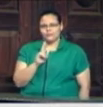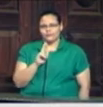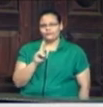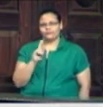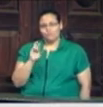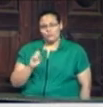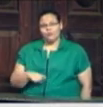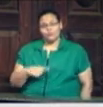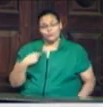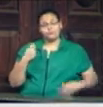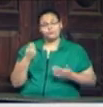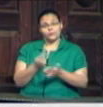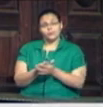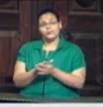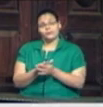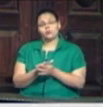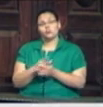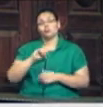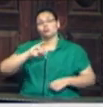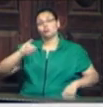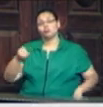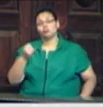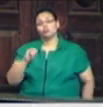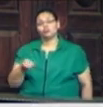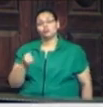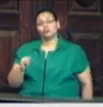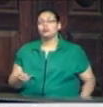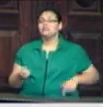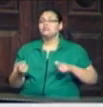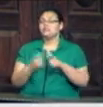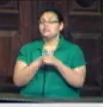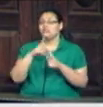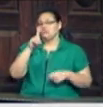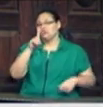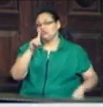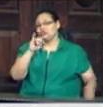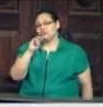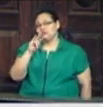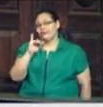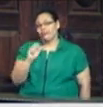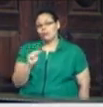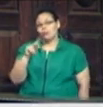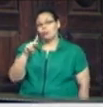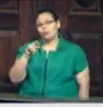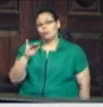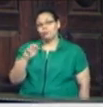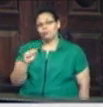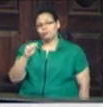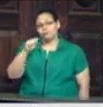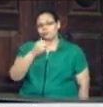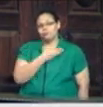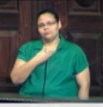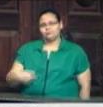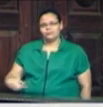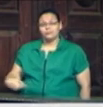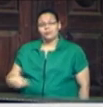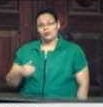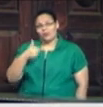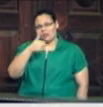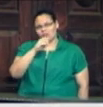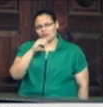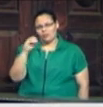exatamente para pagamento de juros da dívida pública. Esses 100 bilhões seriam